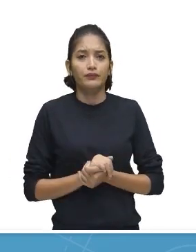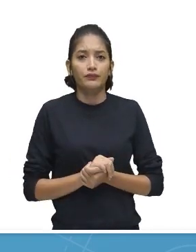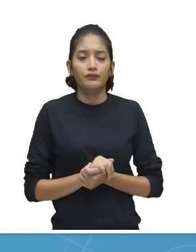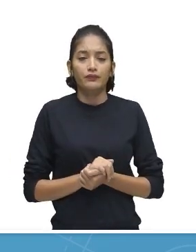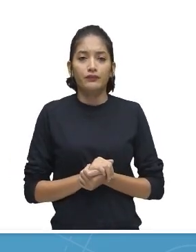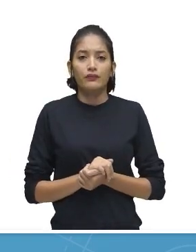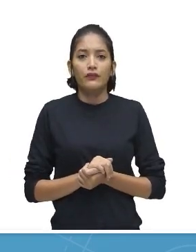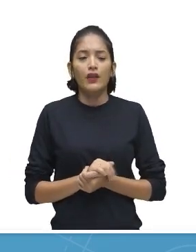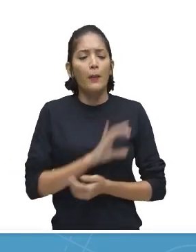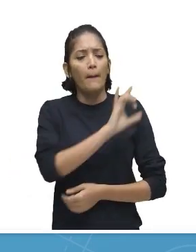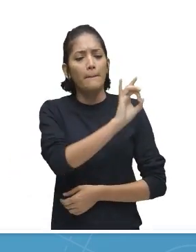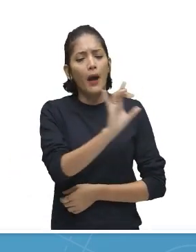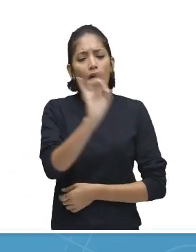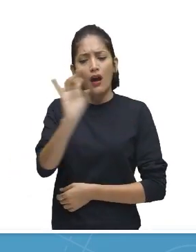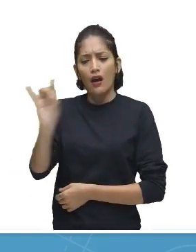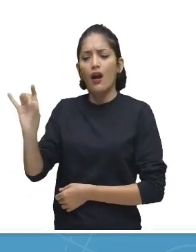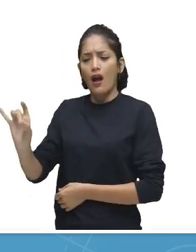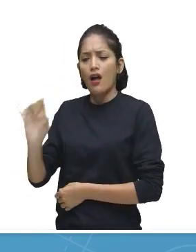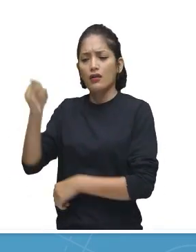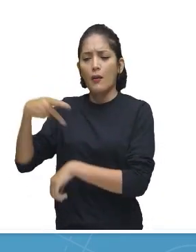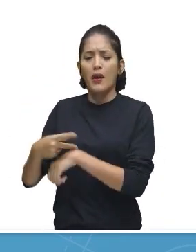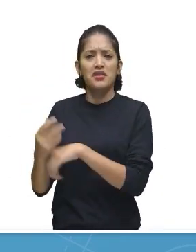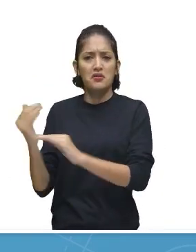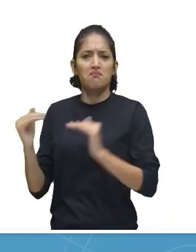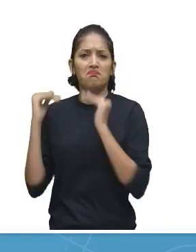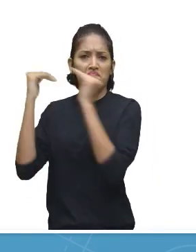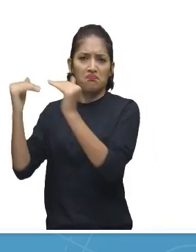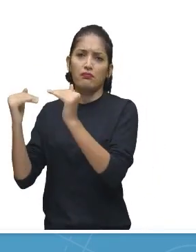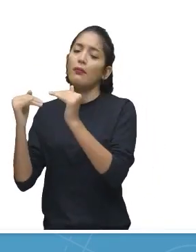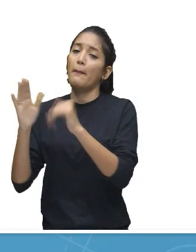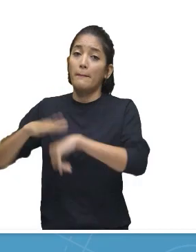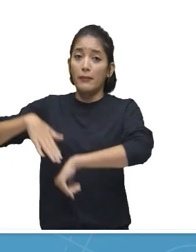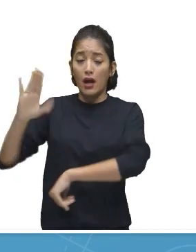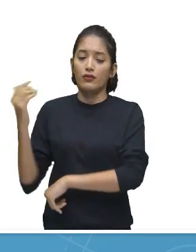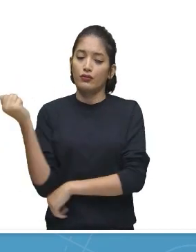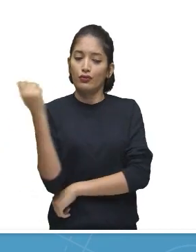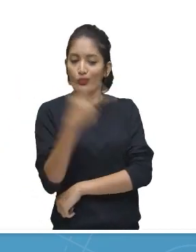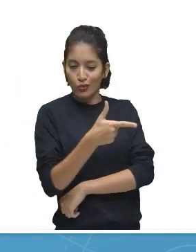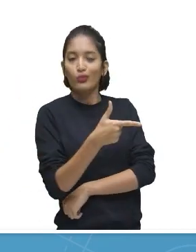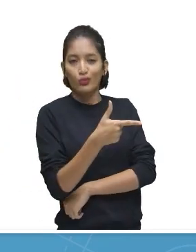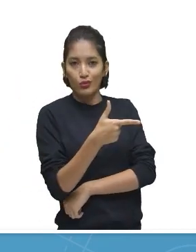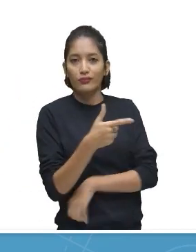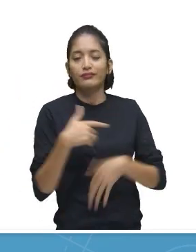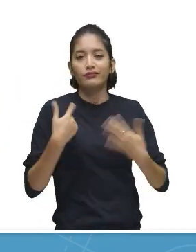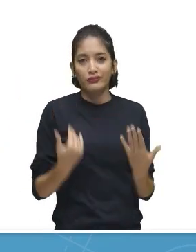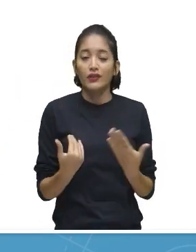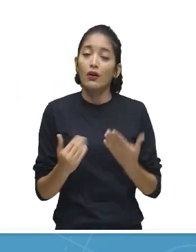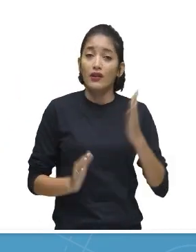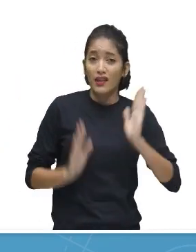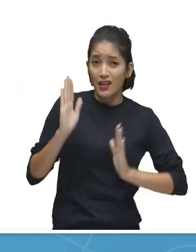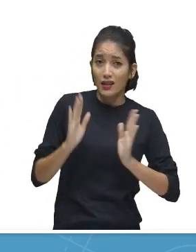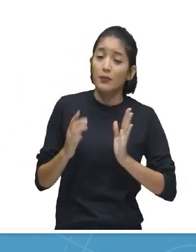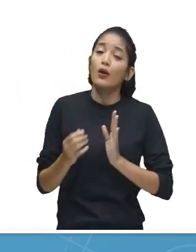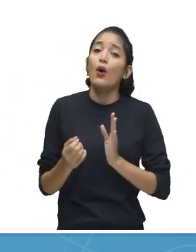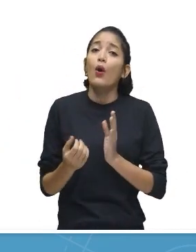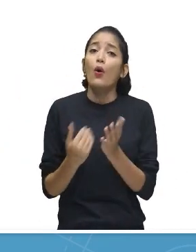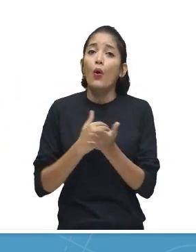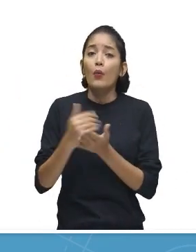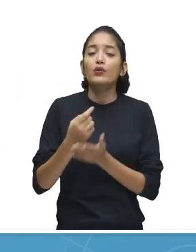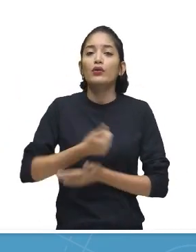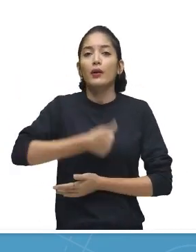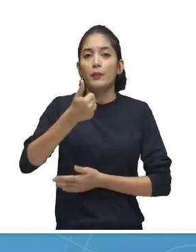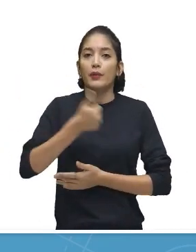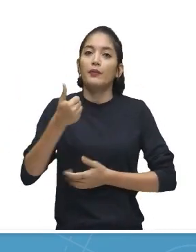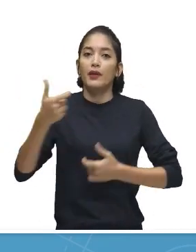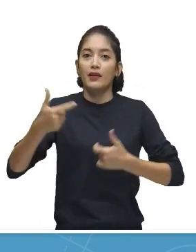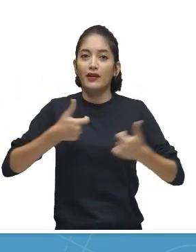cada país queria ser mais poderoso do que o outro. Então surgiu também nesse período a Primeira Guerra Mundial.